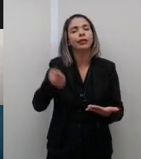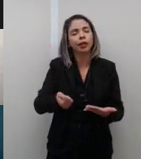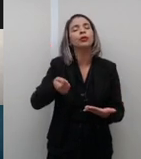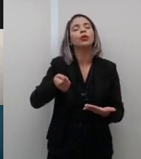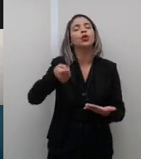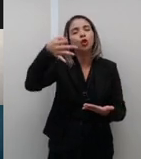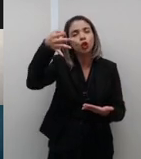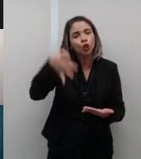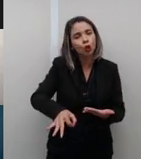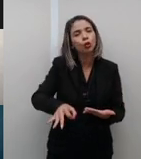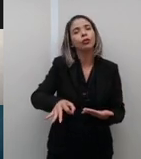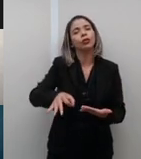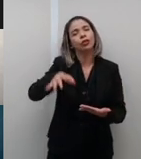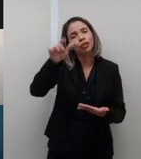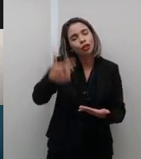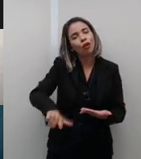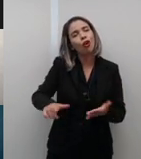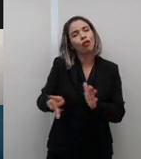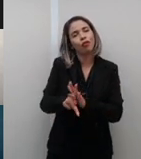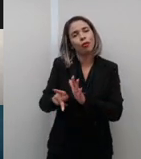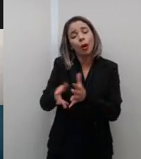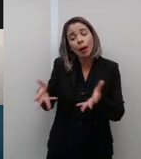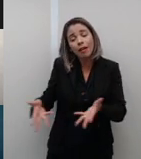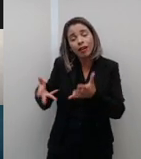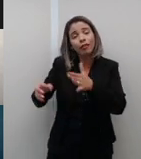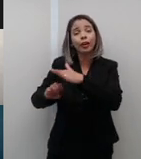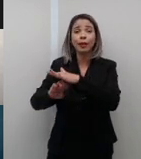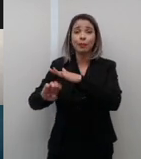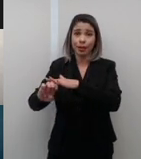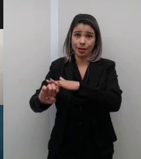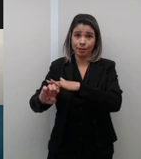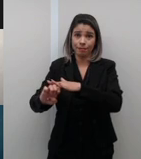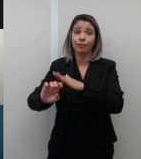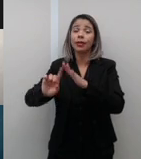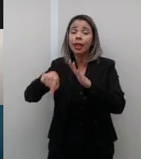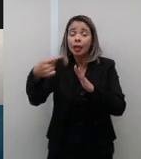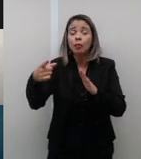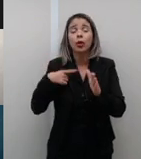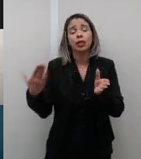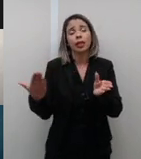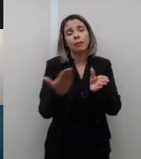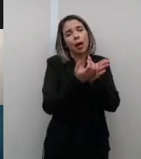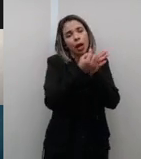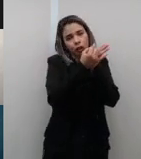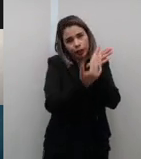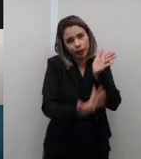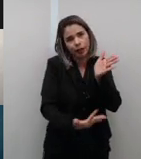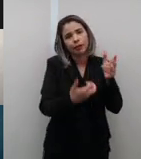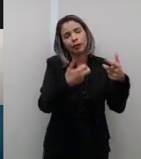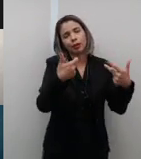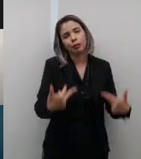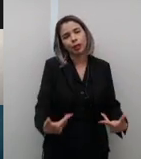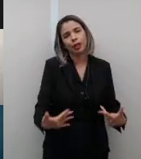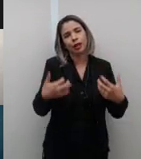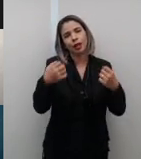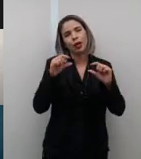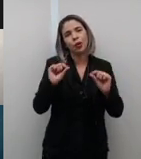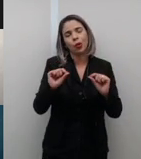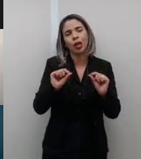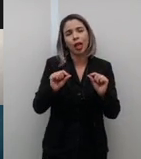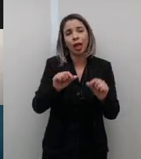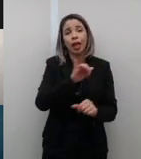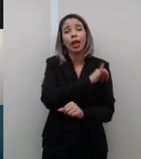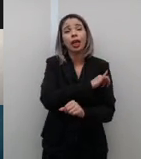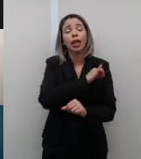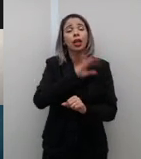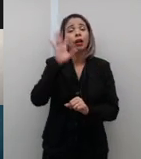empresa credora. Sobrevém embargos de declaração. Segundo os embargos, o que diz a Câmara Julgadora no Rio de Janeiro?